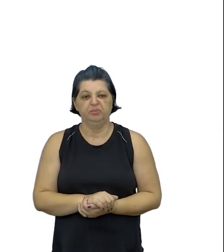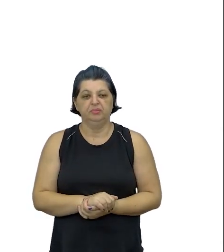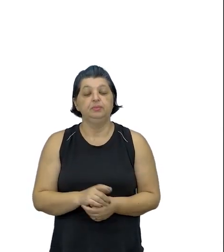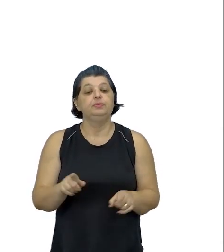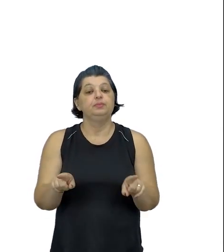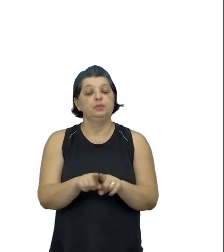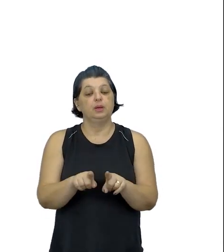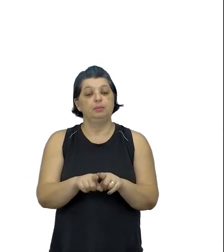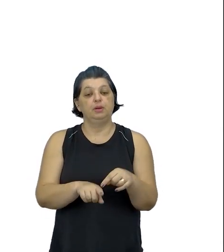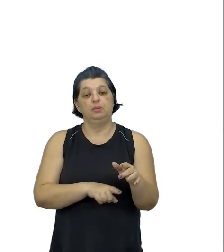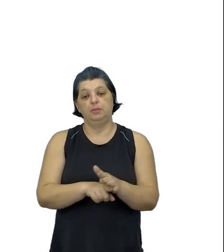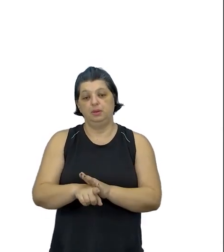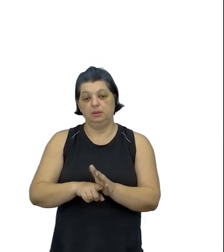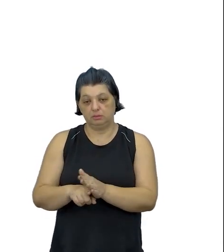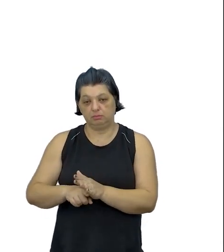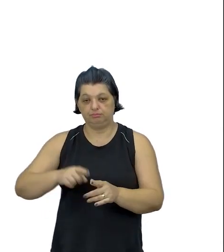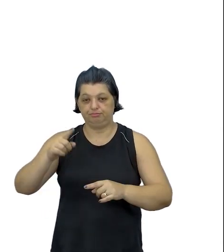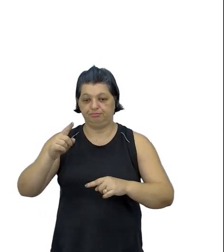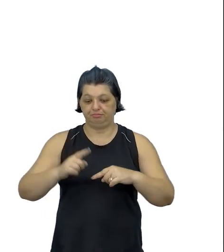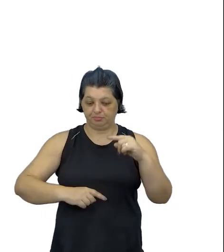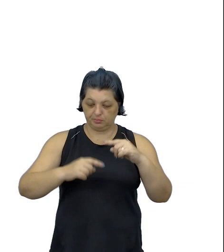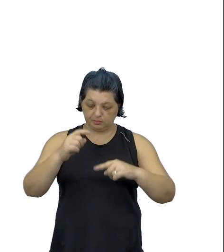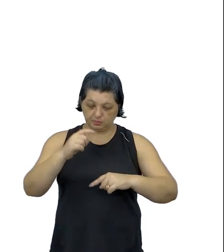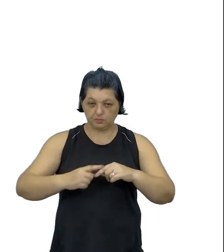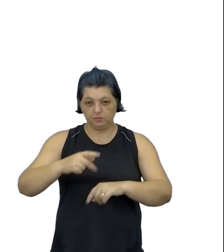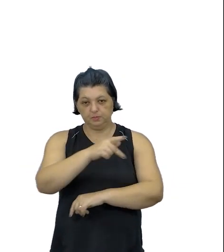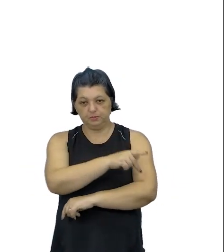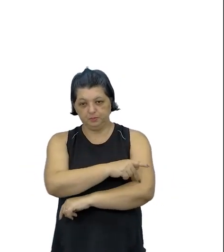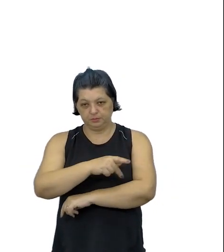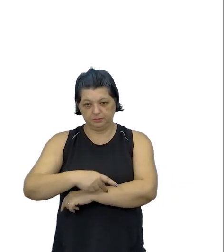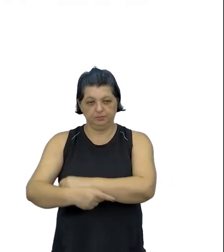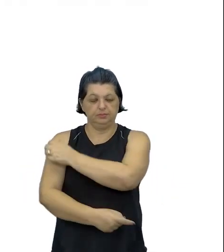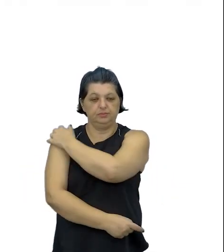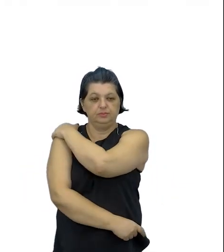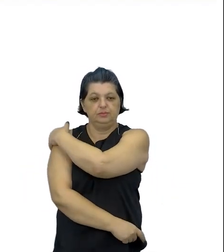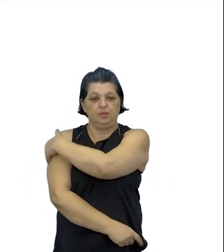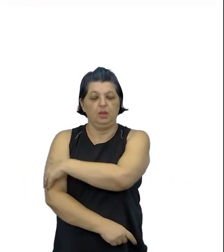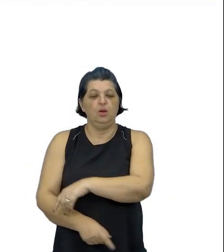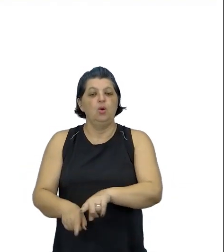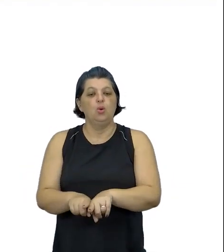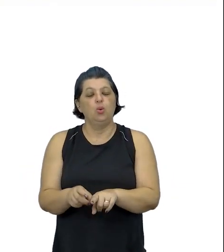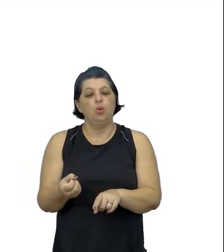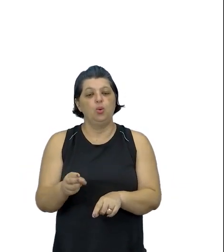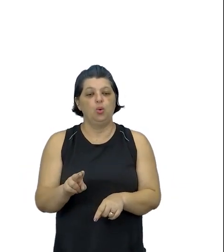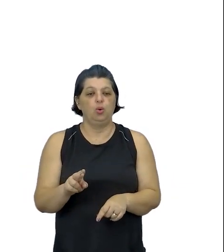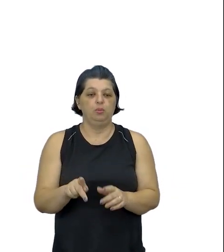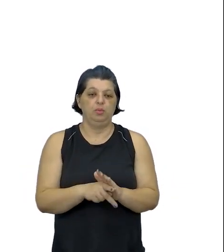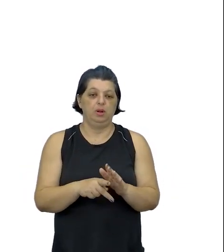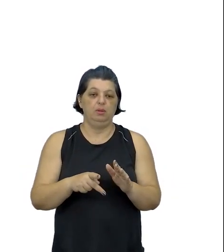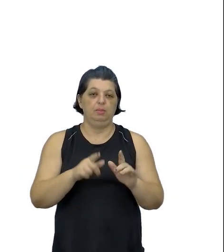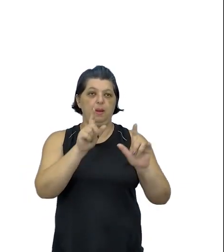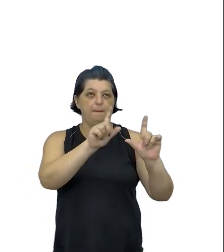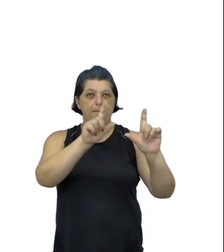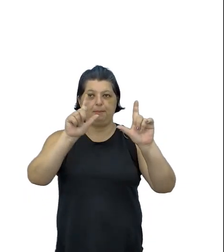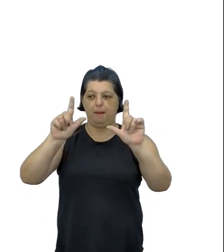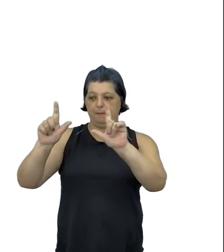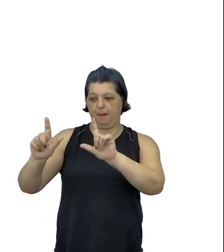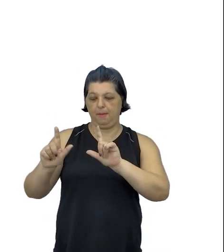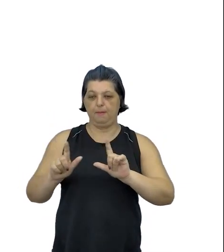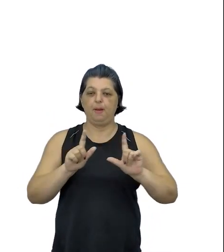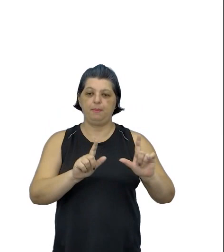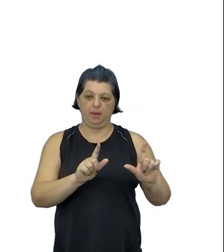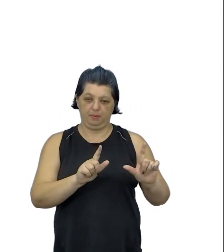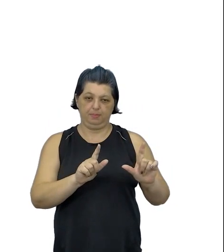necessidade de material pedagógico ou de arte para possibilitar a construção de murais, por exemplo, né,